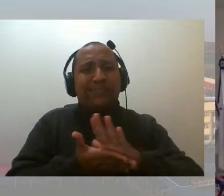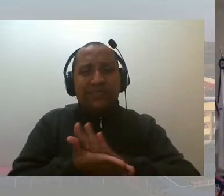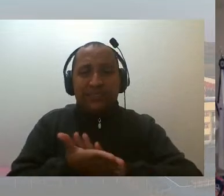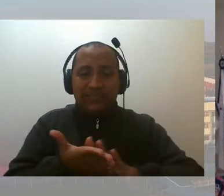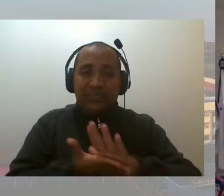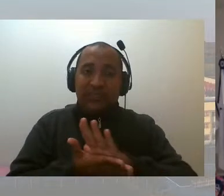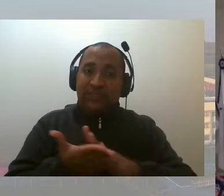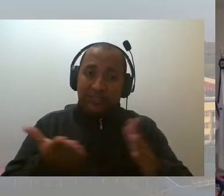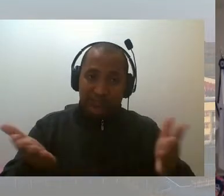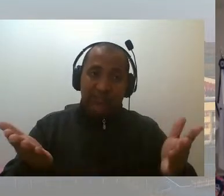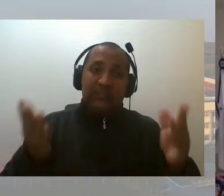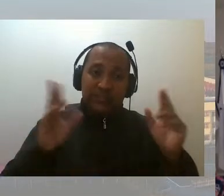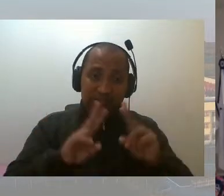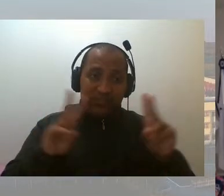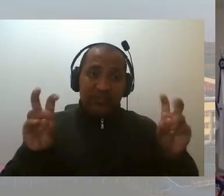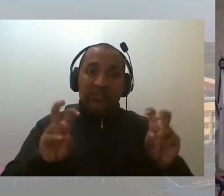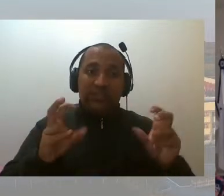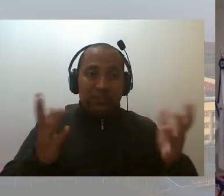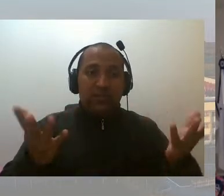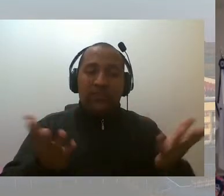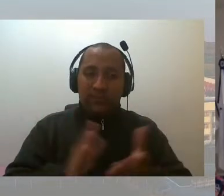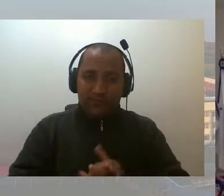sobre esse reajuste.